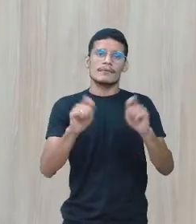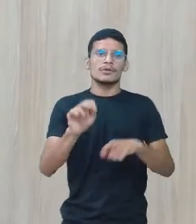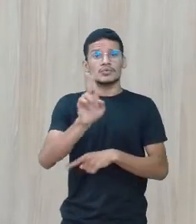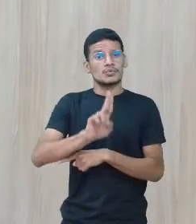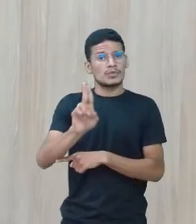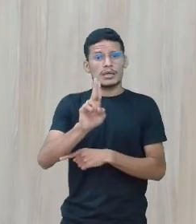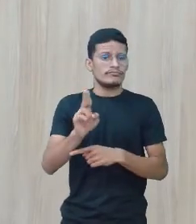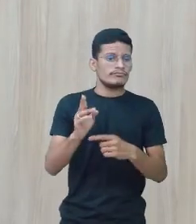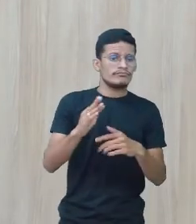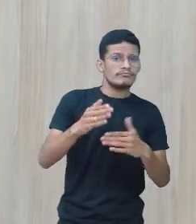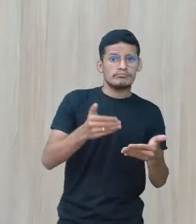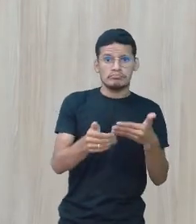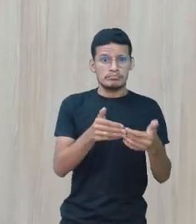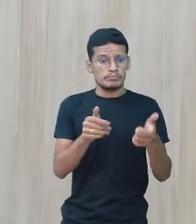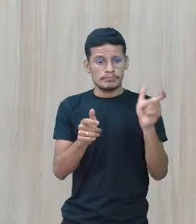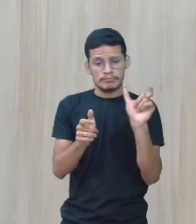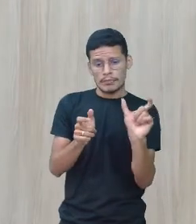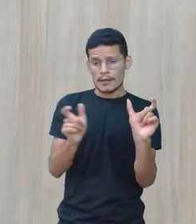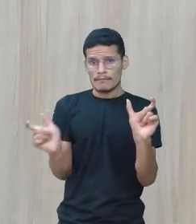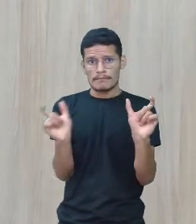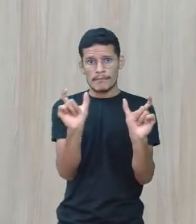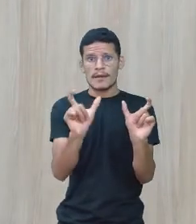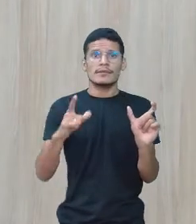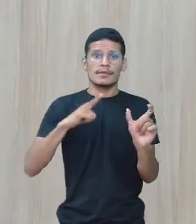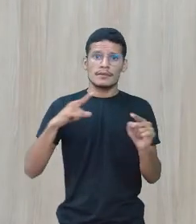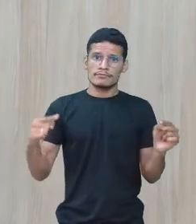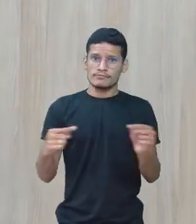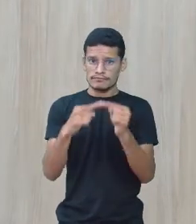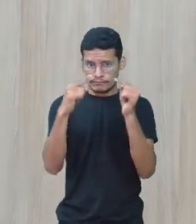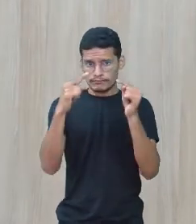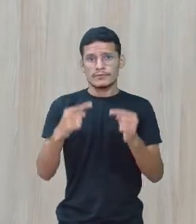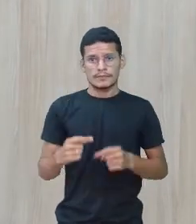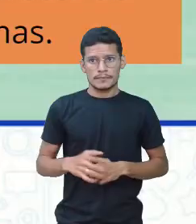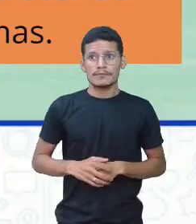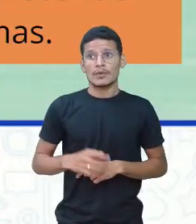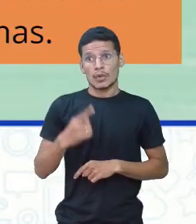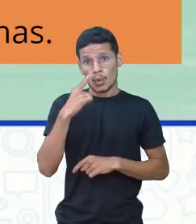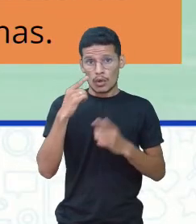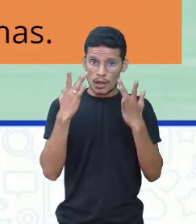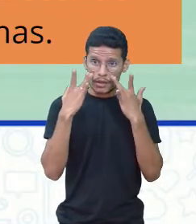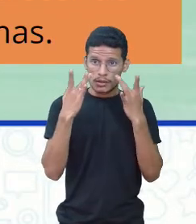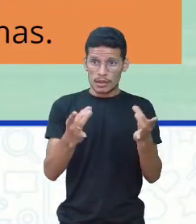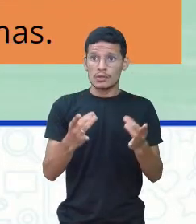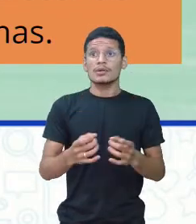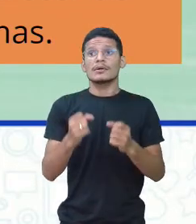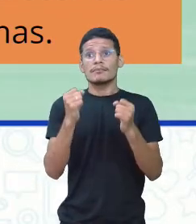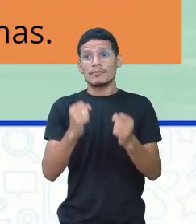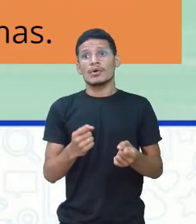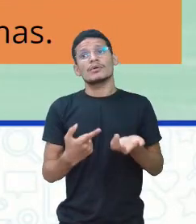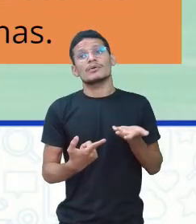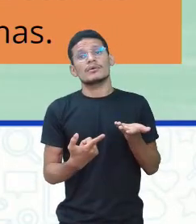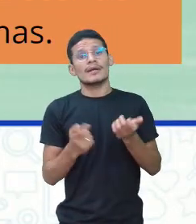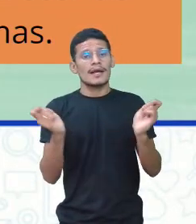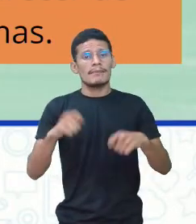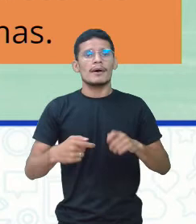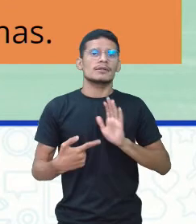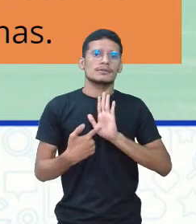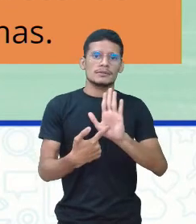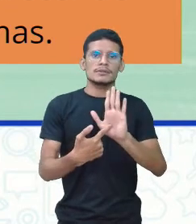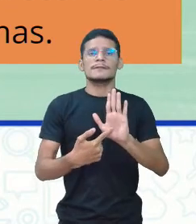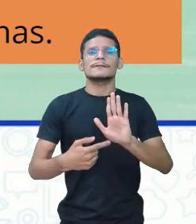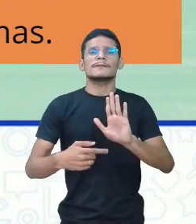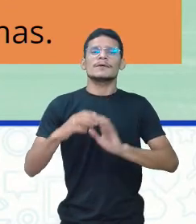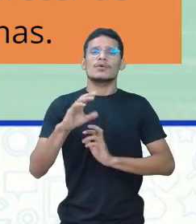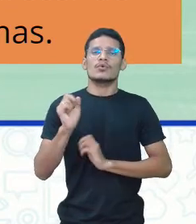outra, né? Porque tem sentido semelhante. Fique atento! Para classificar uma conjunção, é necessário verificar